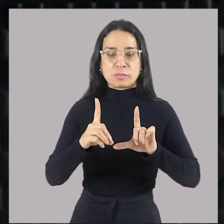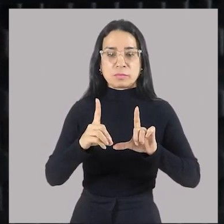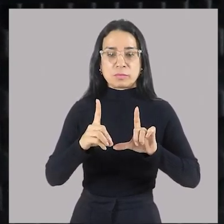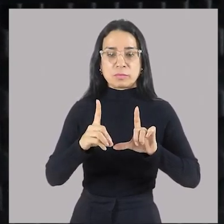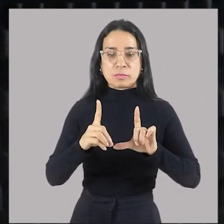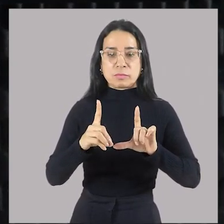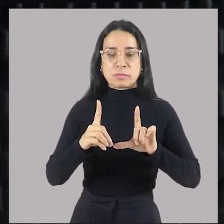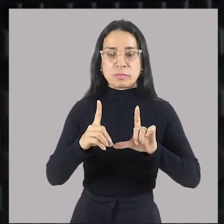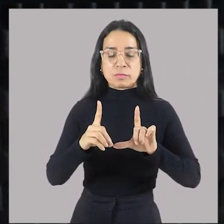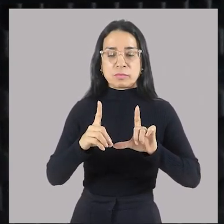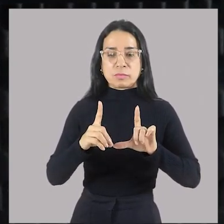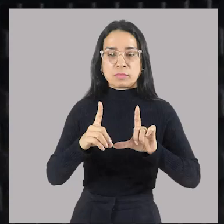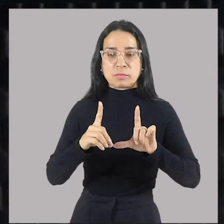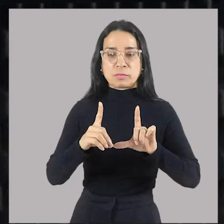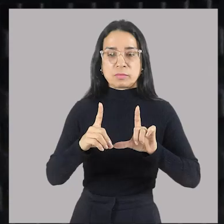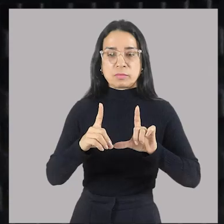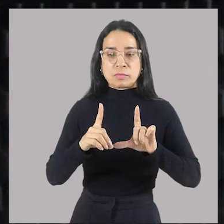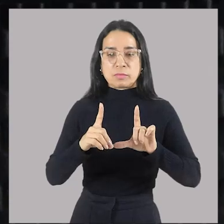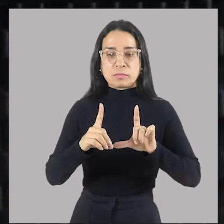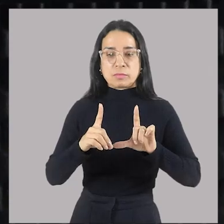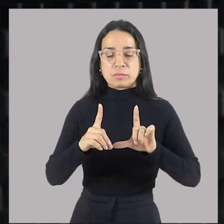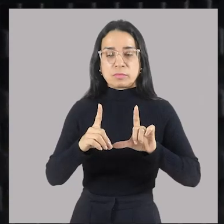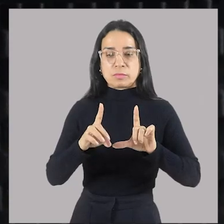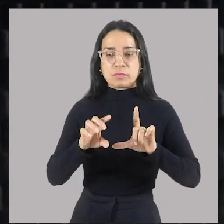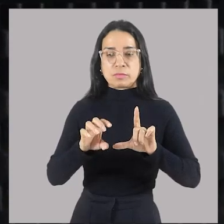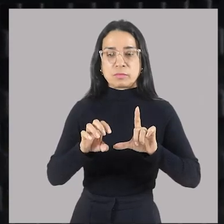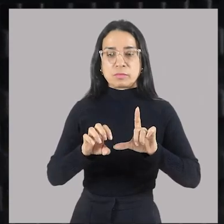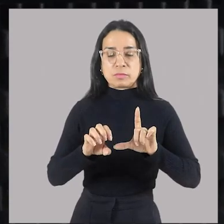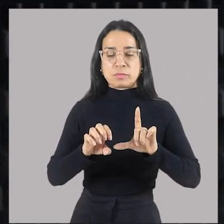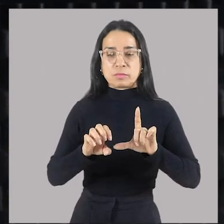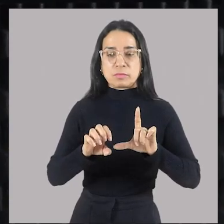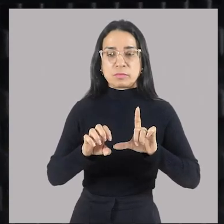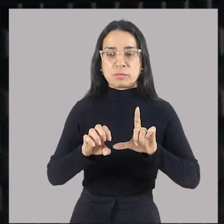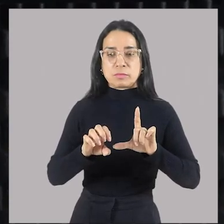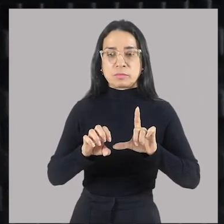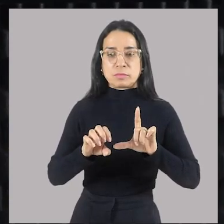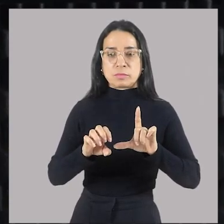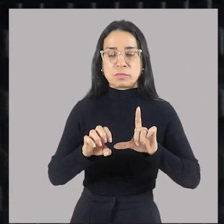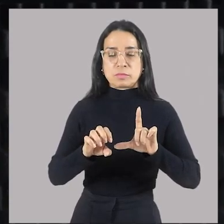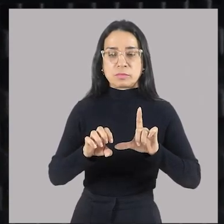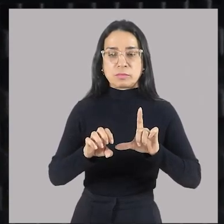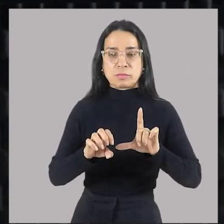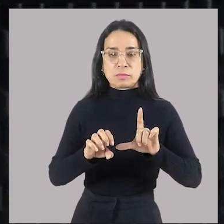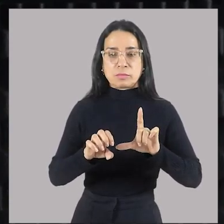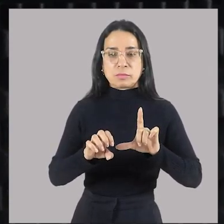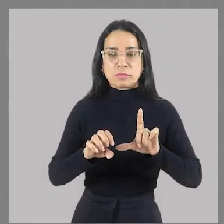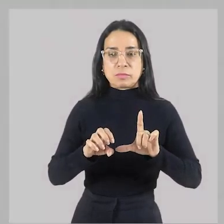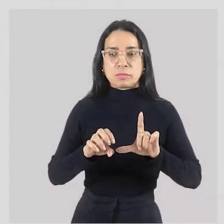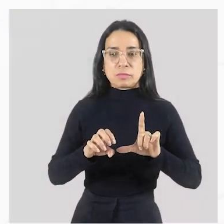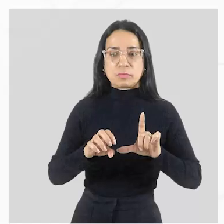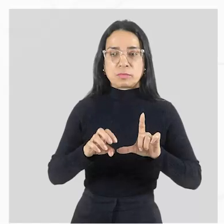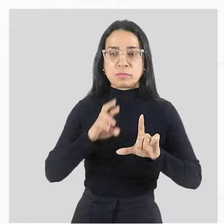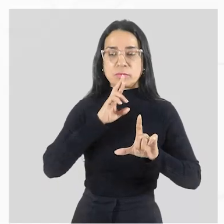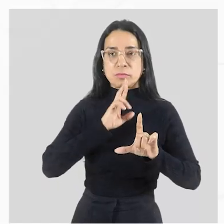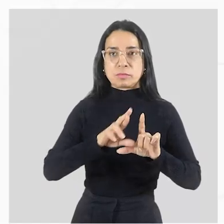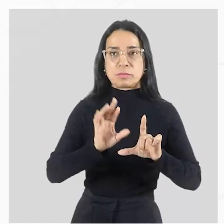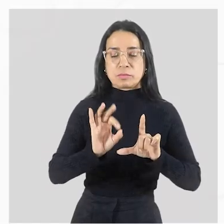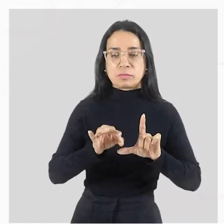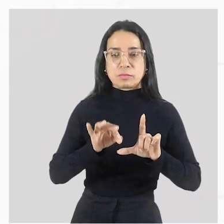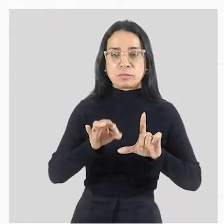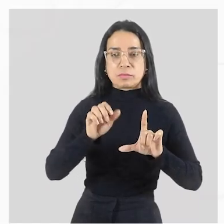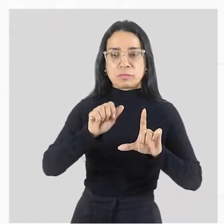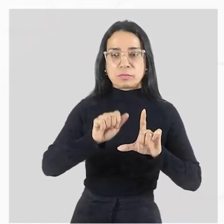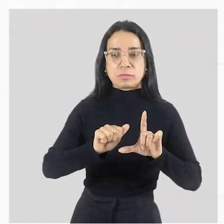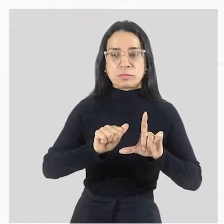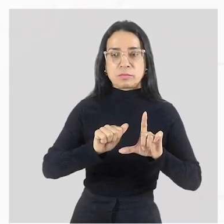Letra D, escápula e una. Letra E, fêmur e tíbia. Então a resposta correta,